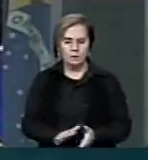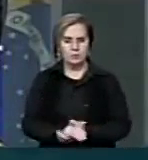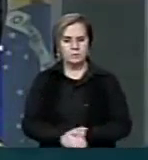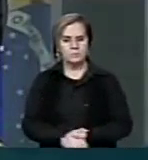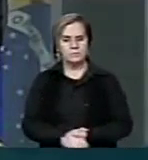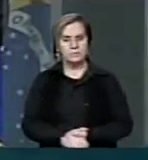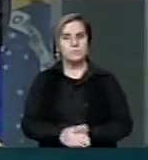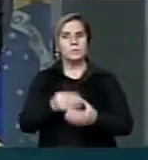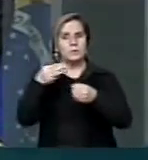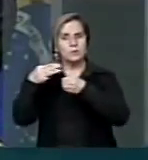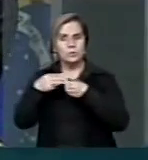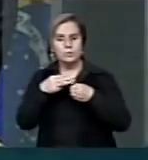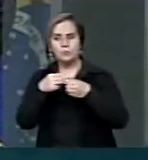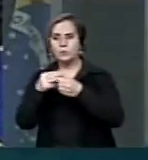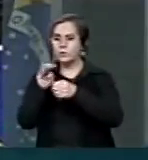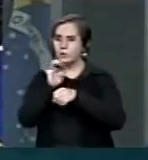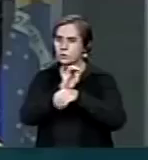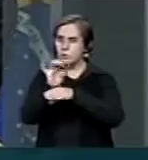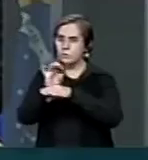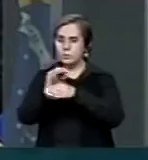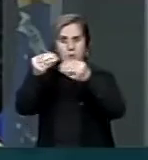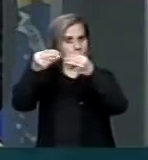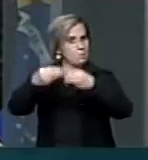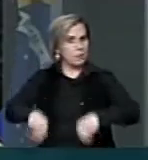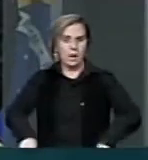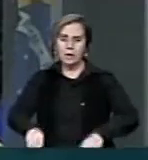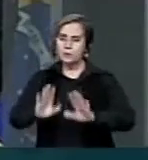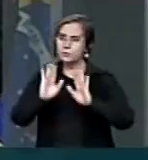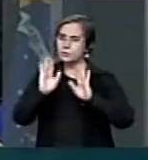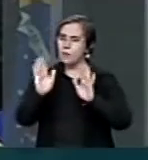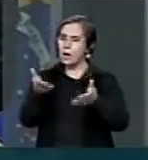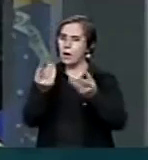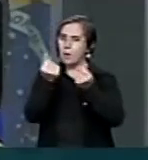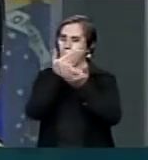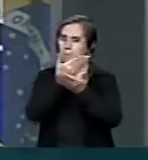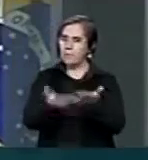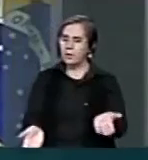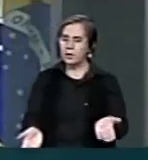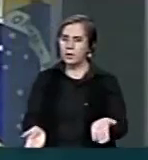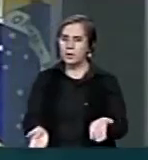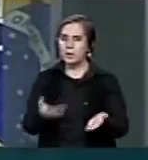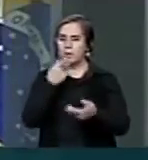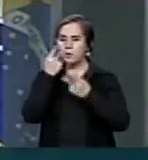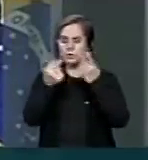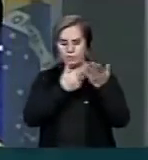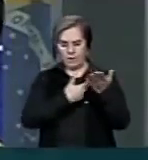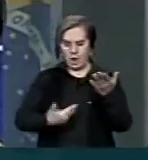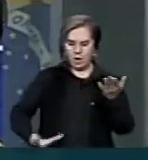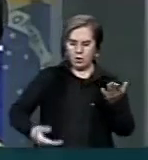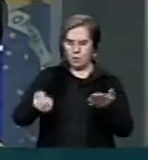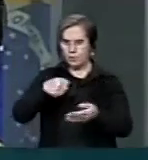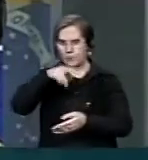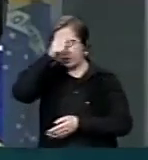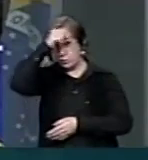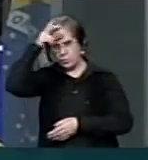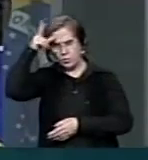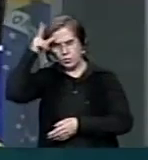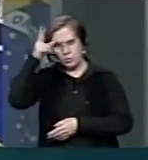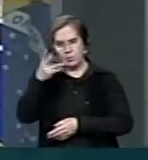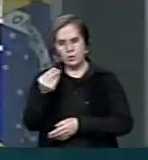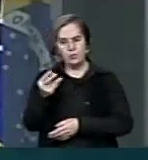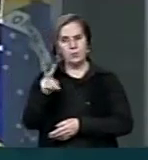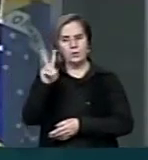Os municípios e os estados estão quebrados. Quando se fala de ser governador ou prefeito, muitas vezes eu tenho dúvida se